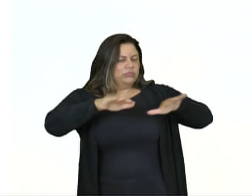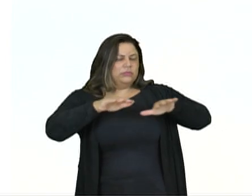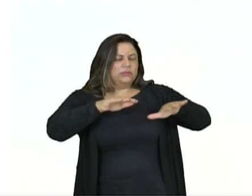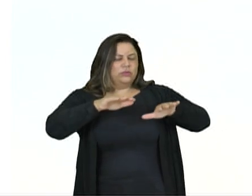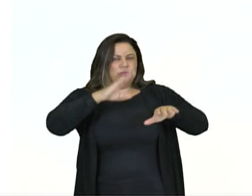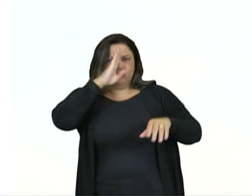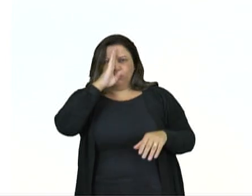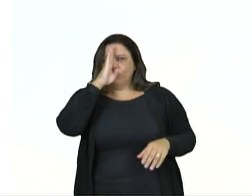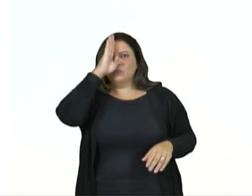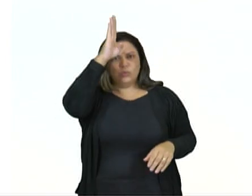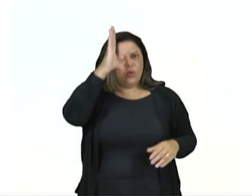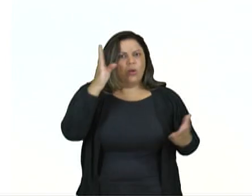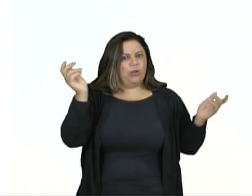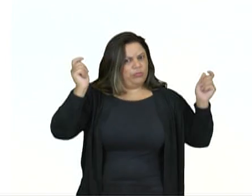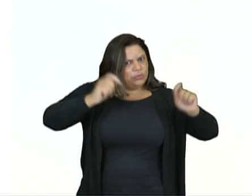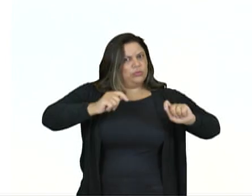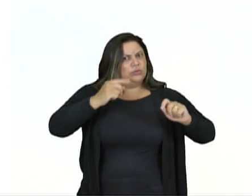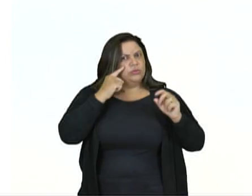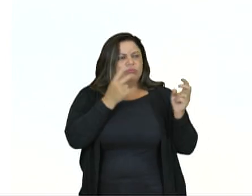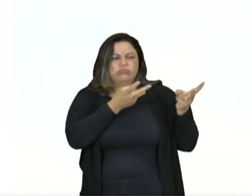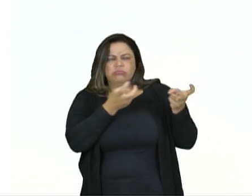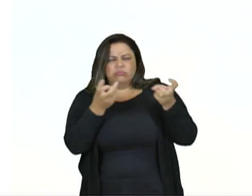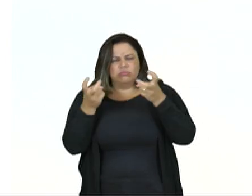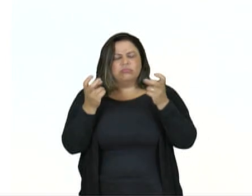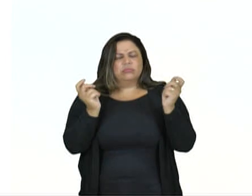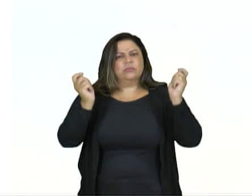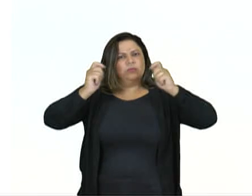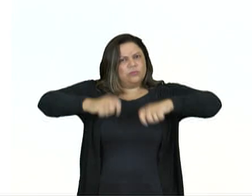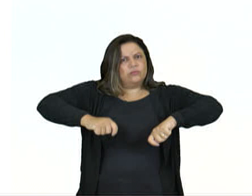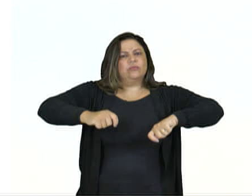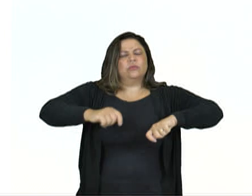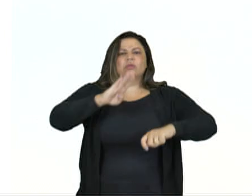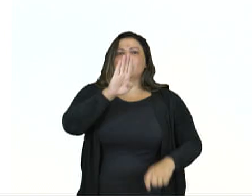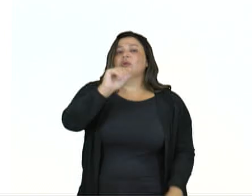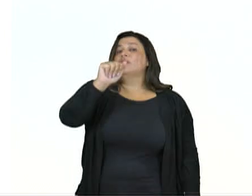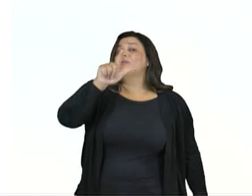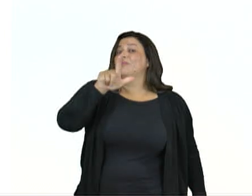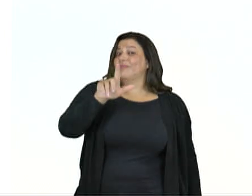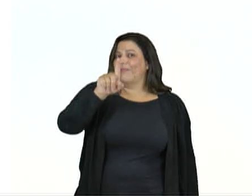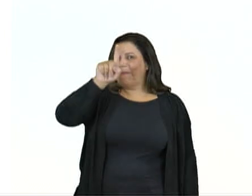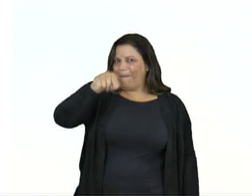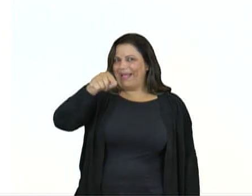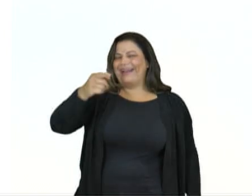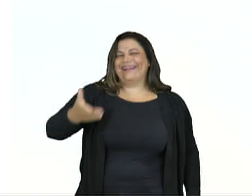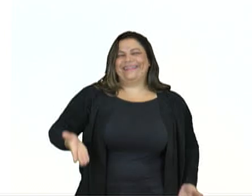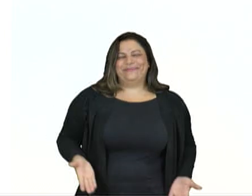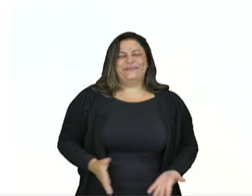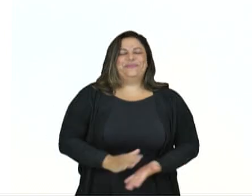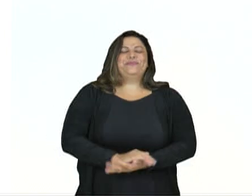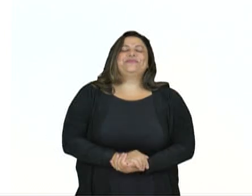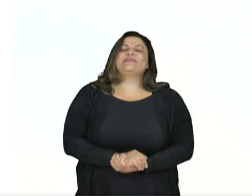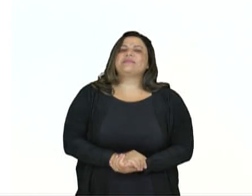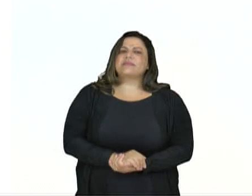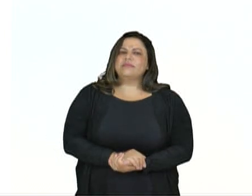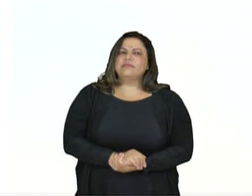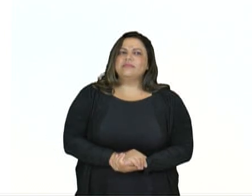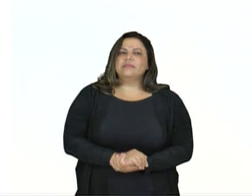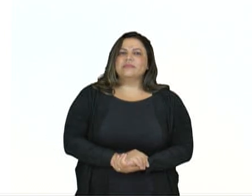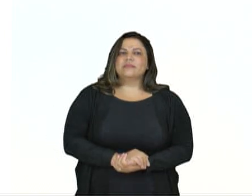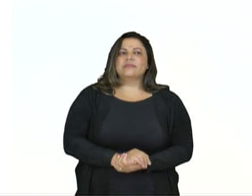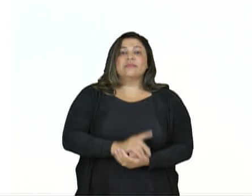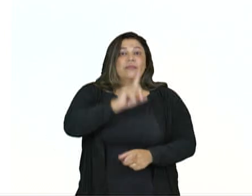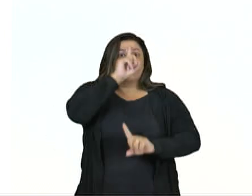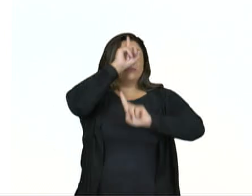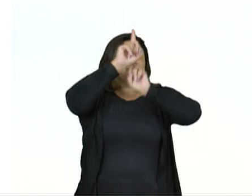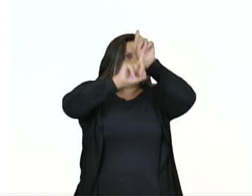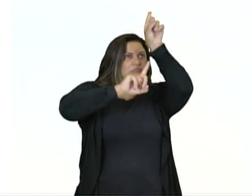específicos que a gente já reconhece dentro do balé clássico. Na improvisação, então a